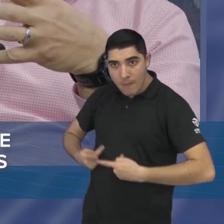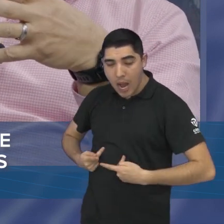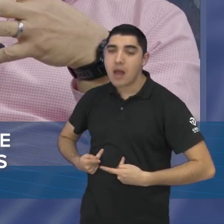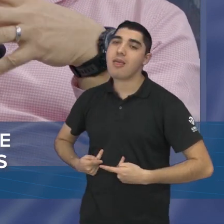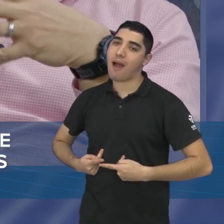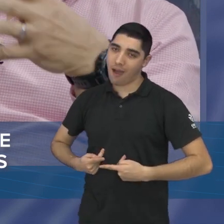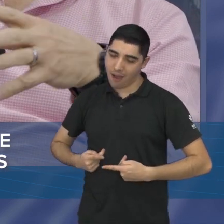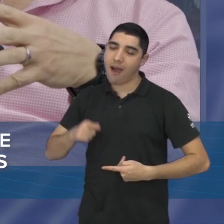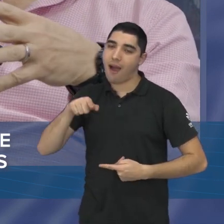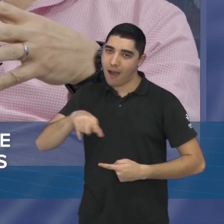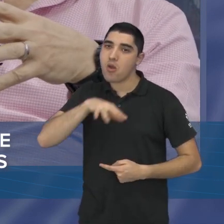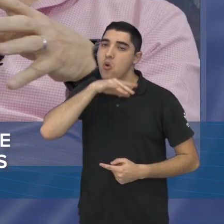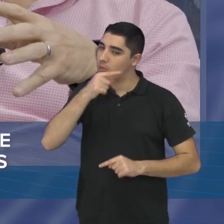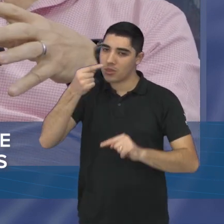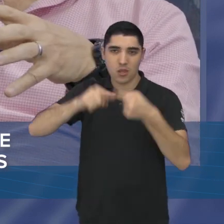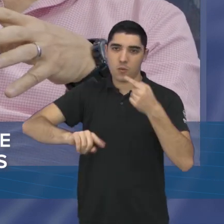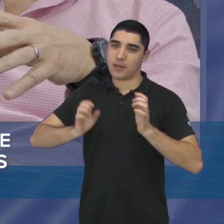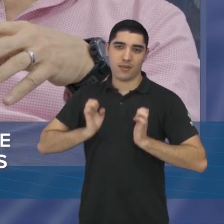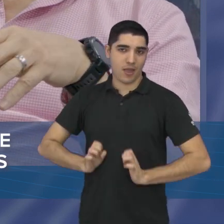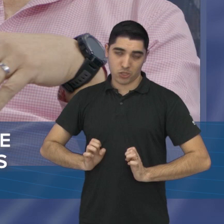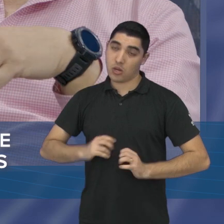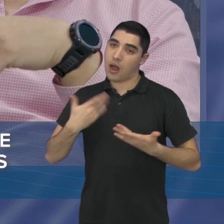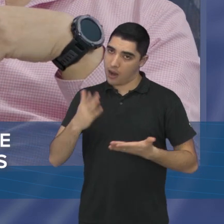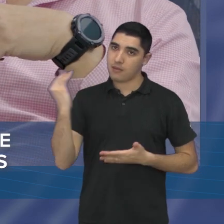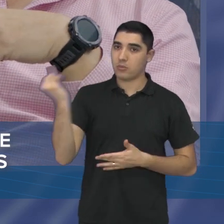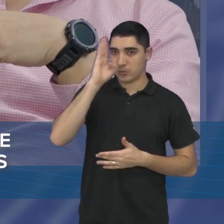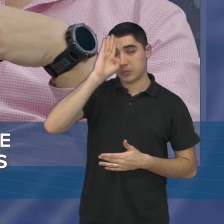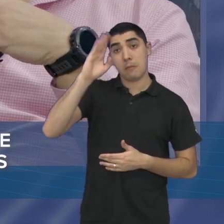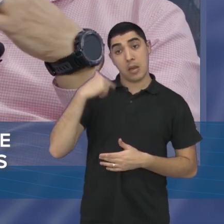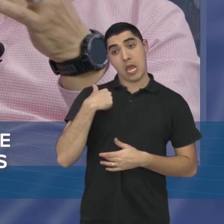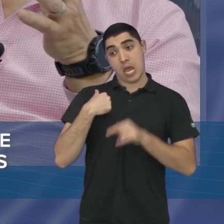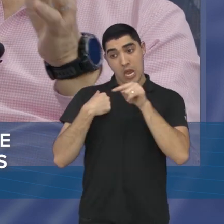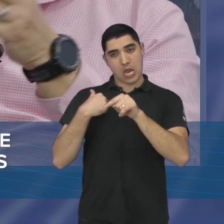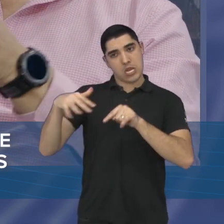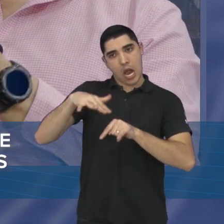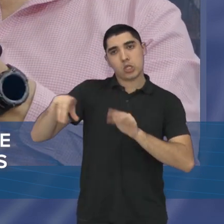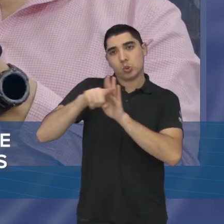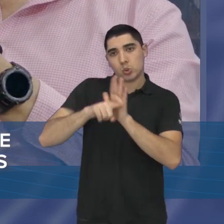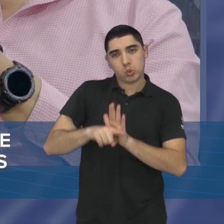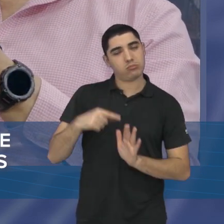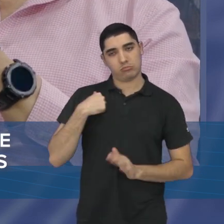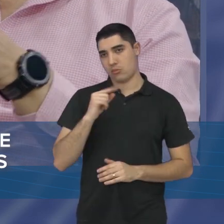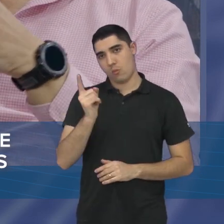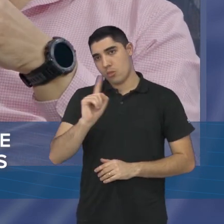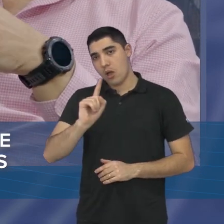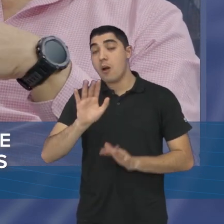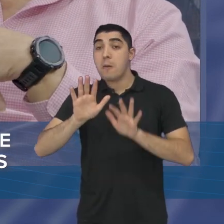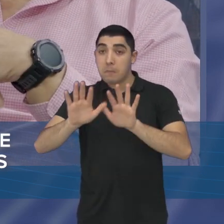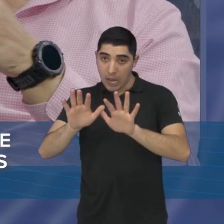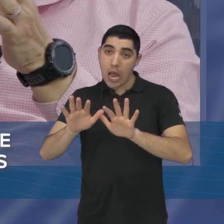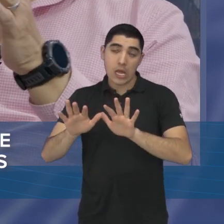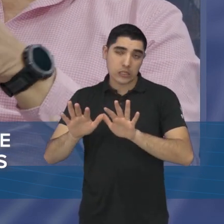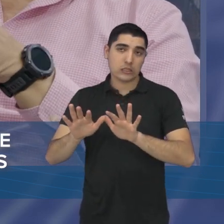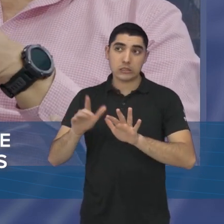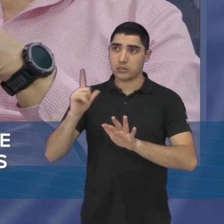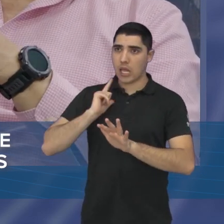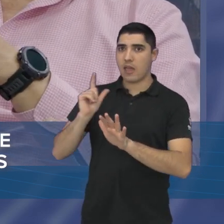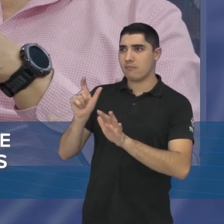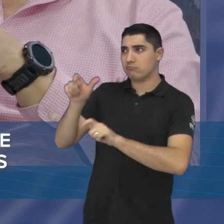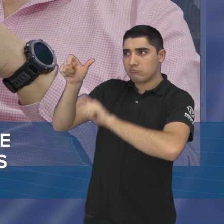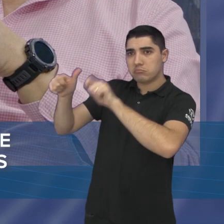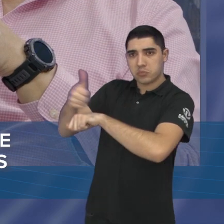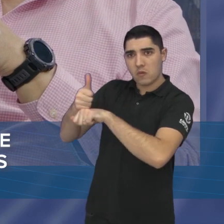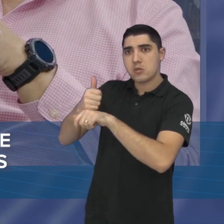que salvaguardem a condição humana são fundamentais. Isso é um assunto que eu não domino, não é a minha área de atuação e tem muita gente muito boa discutindo